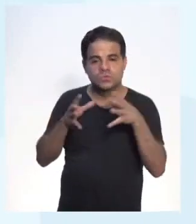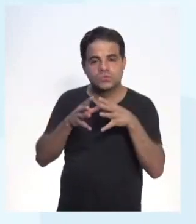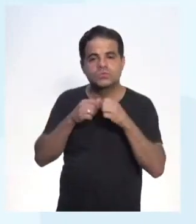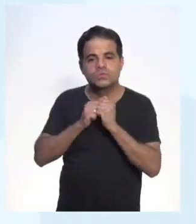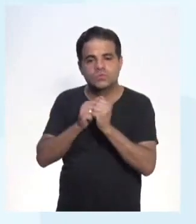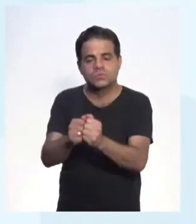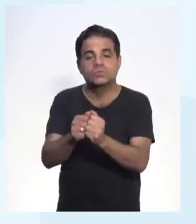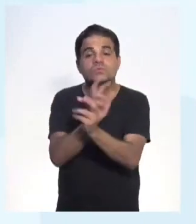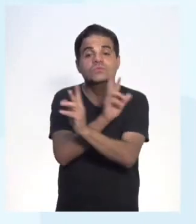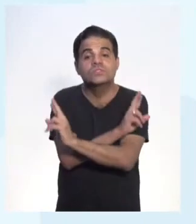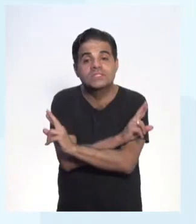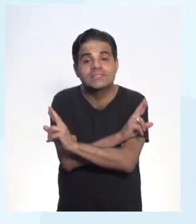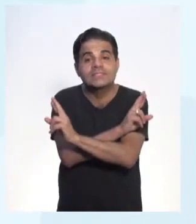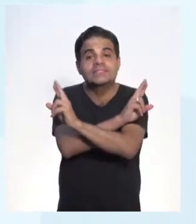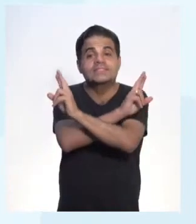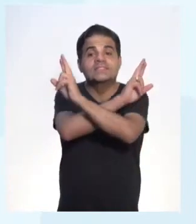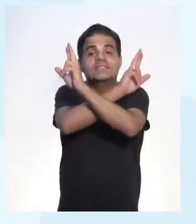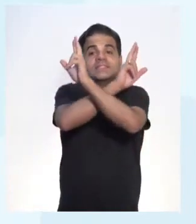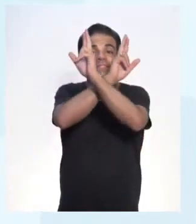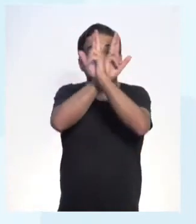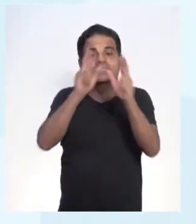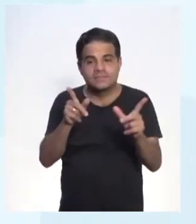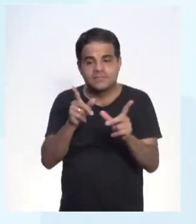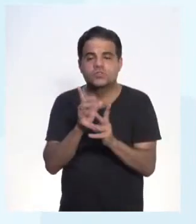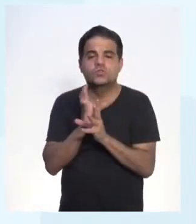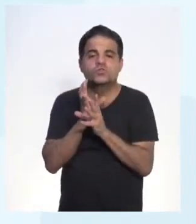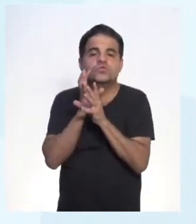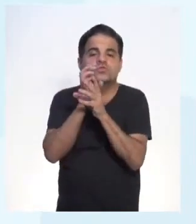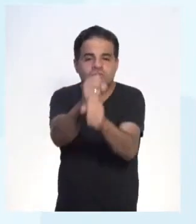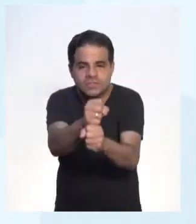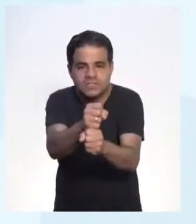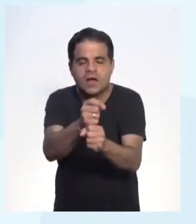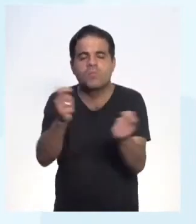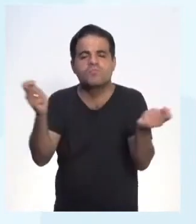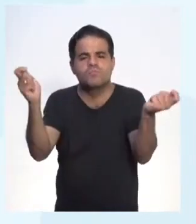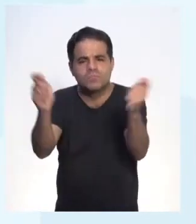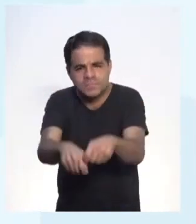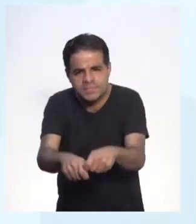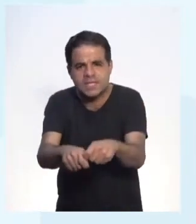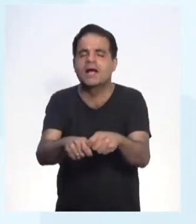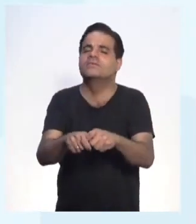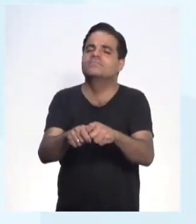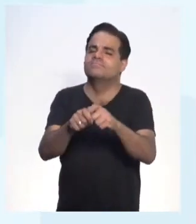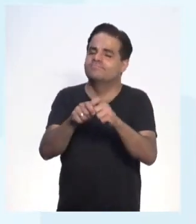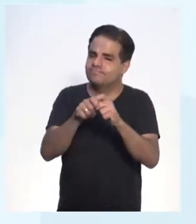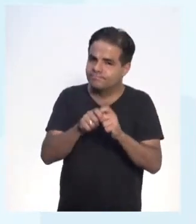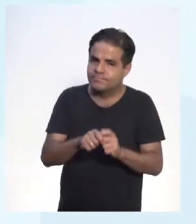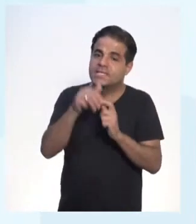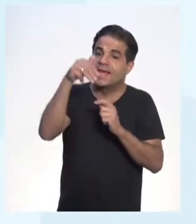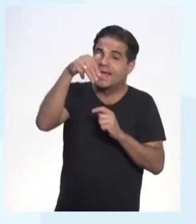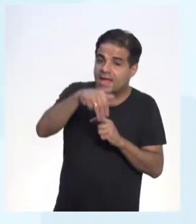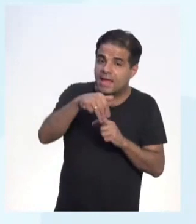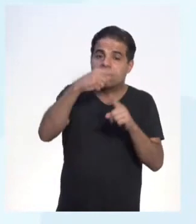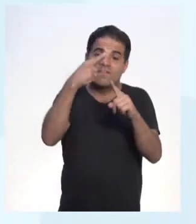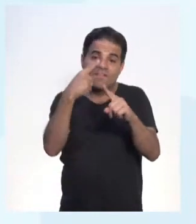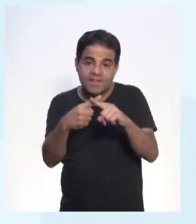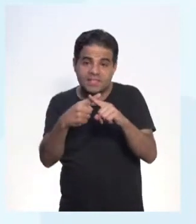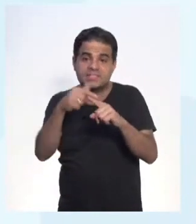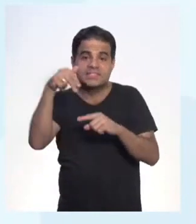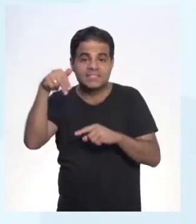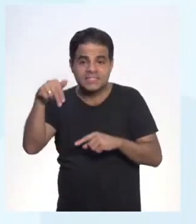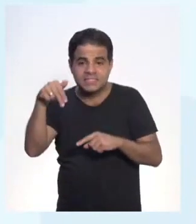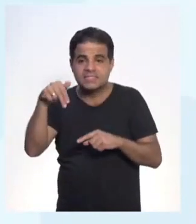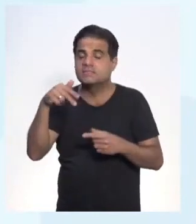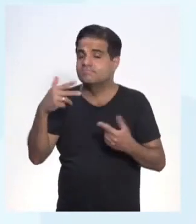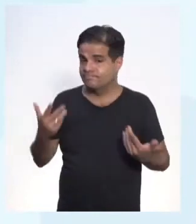conjuntos diferentes. Então, o total de possibilidades será M vezes N.